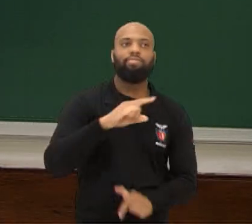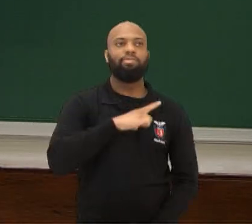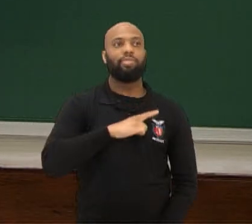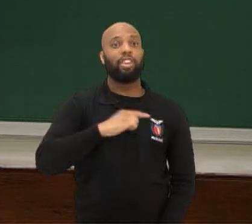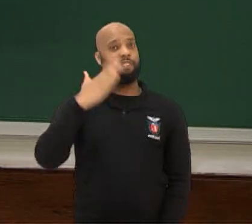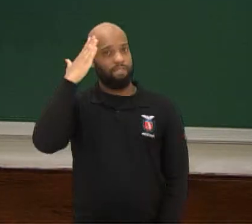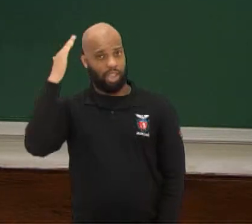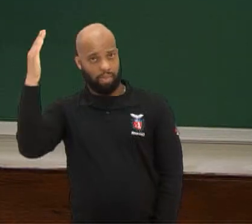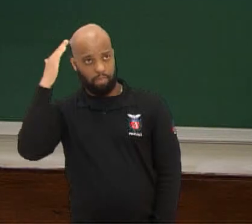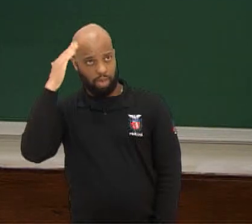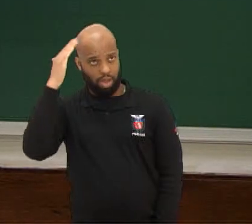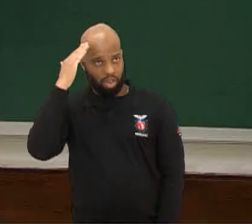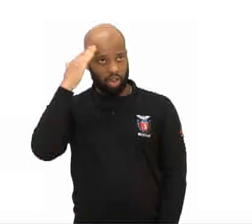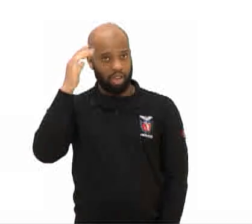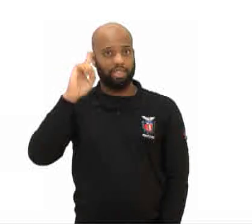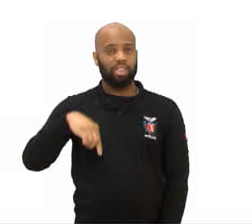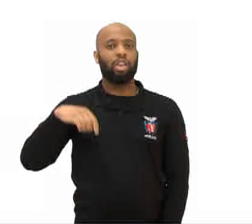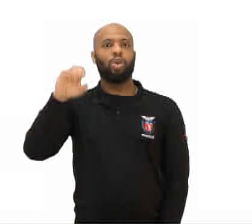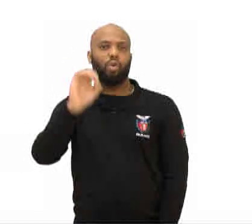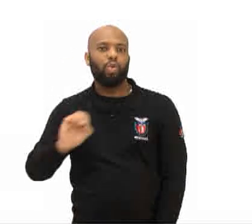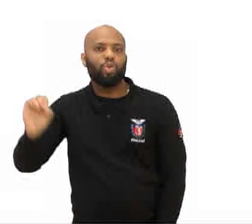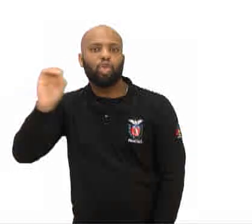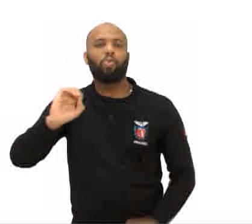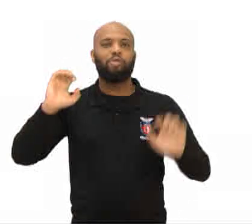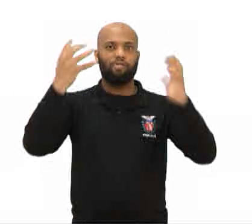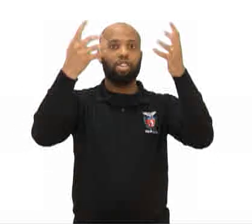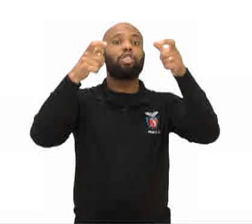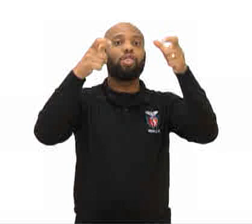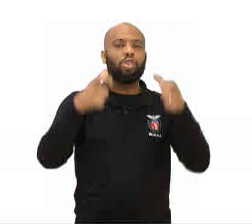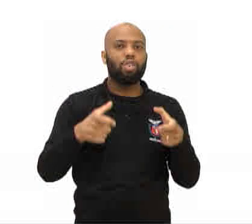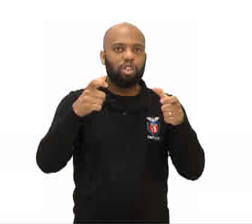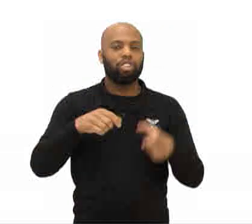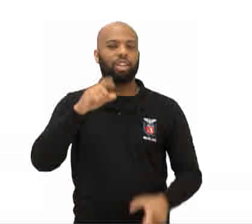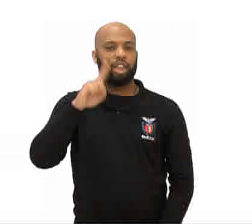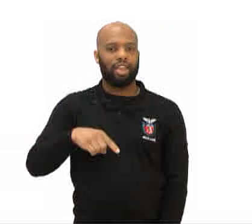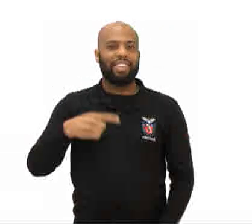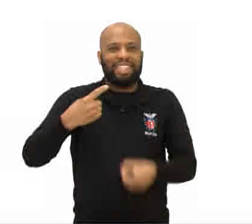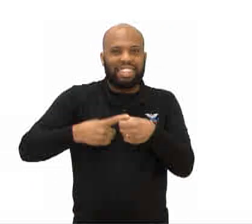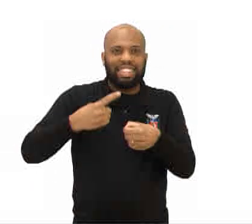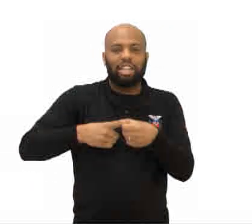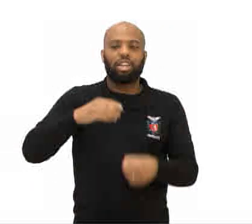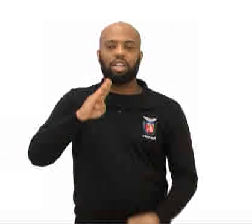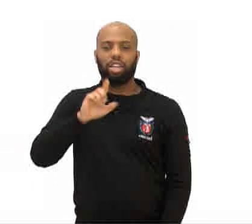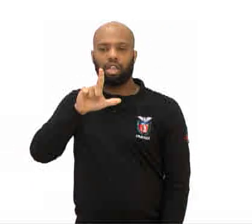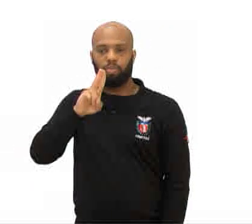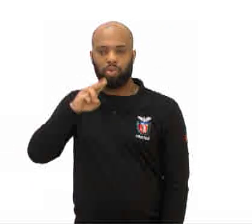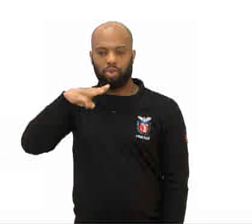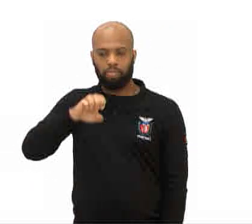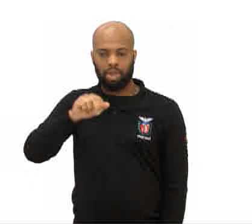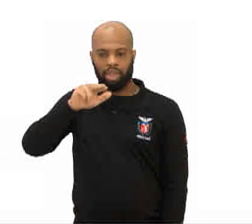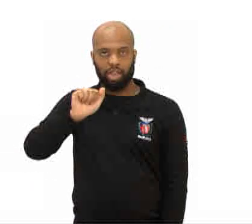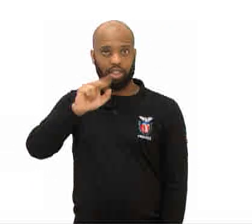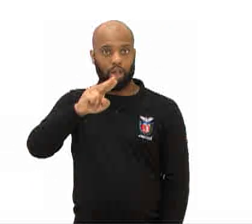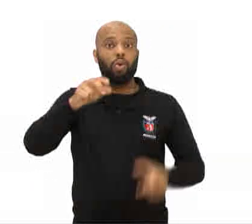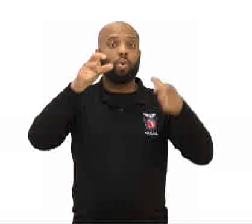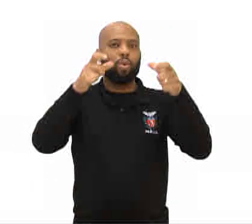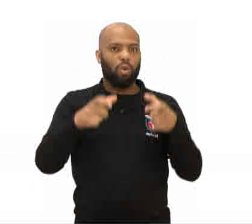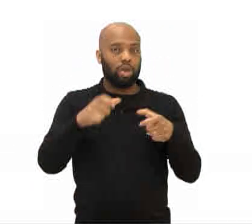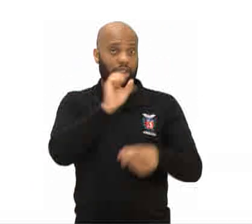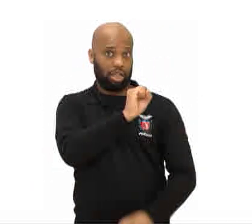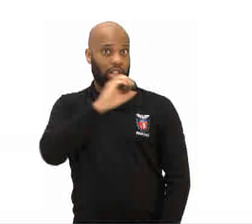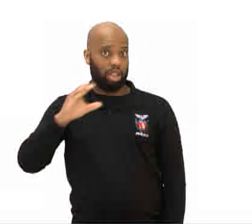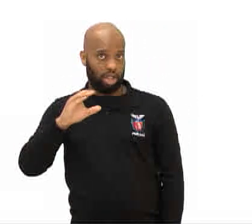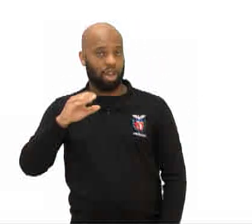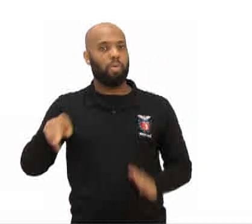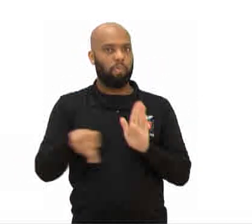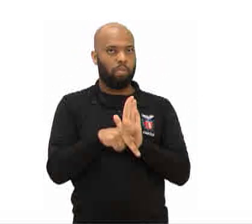bem conhecida, que é a Oktoberfest de Blumenau, que é uma referência à cultura alemã. Ela remete à